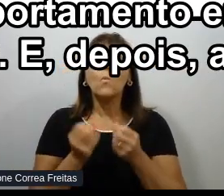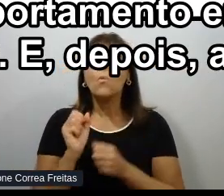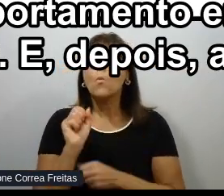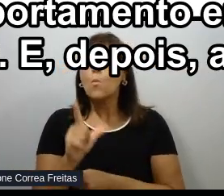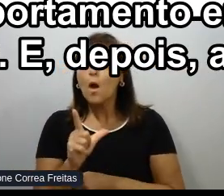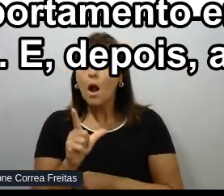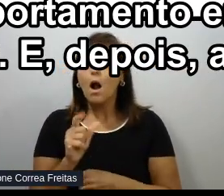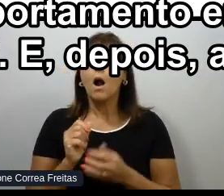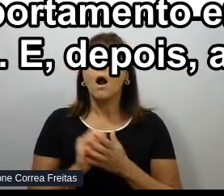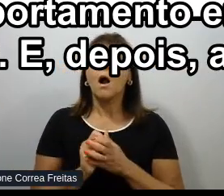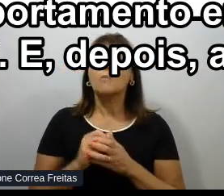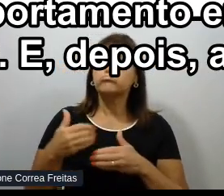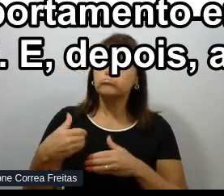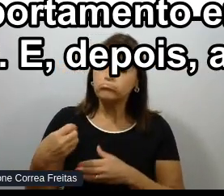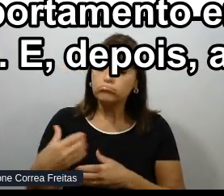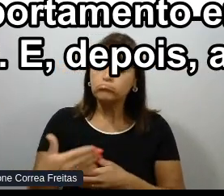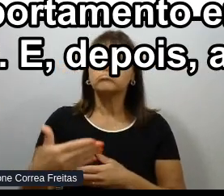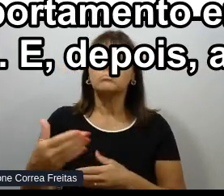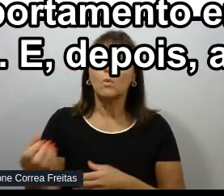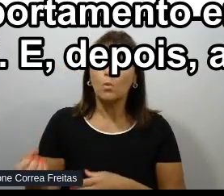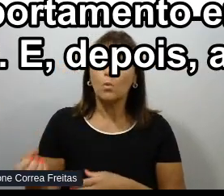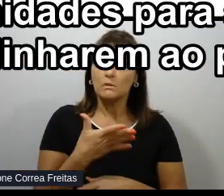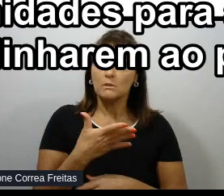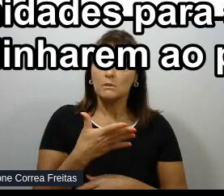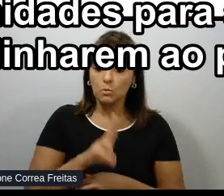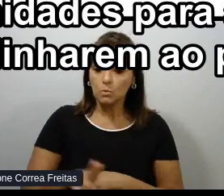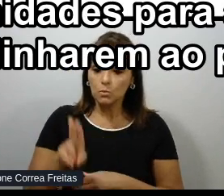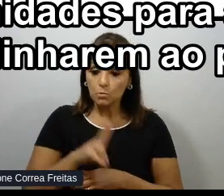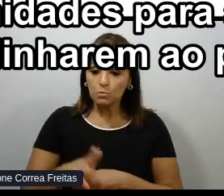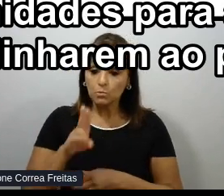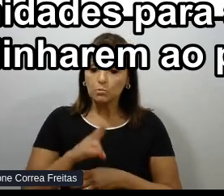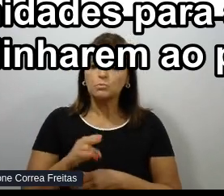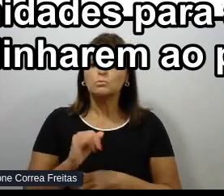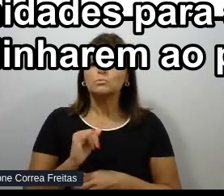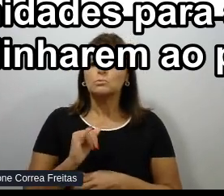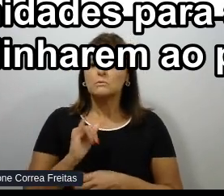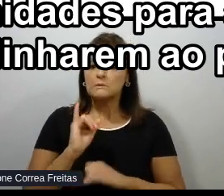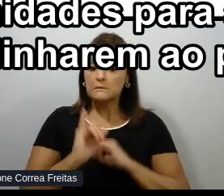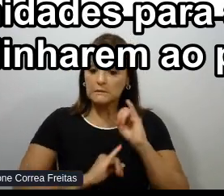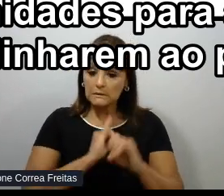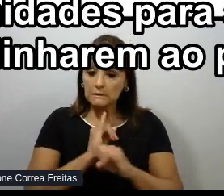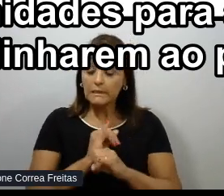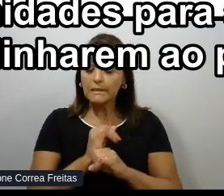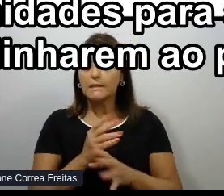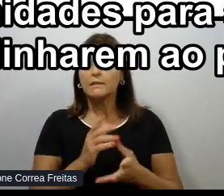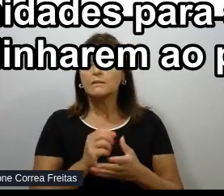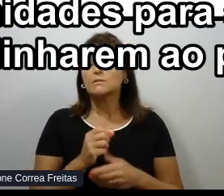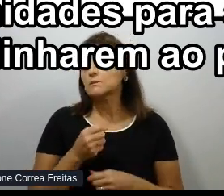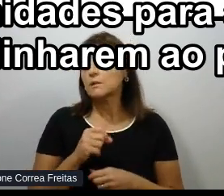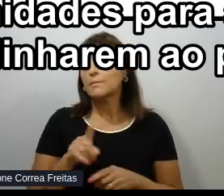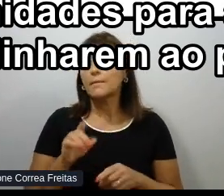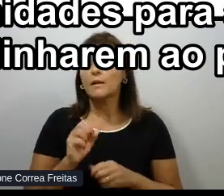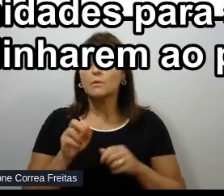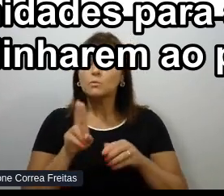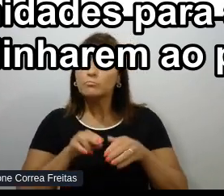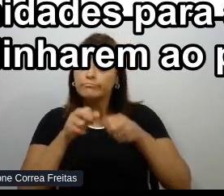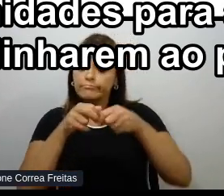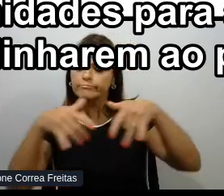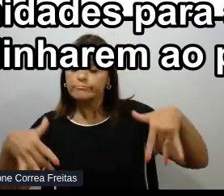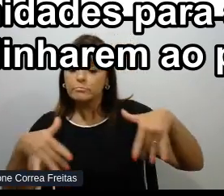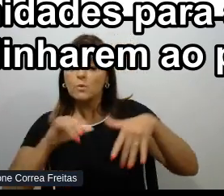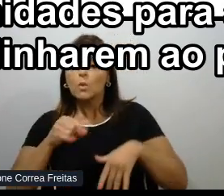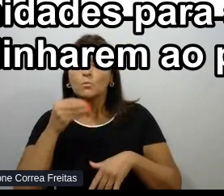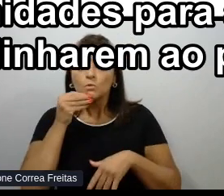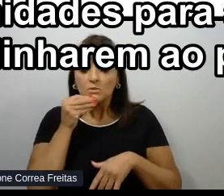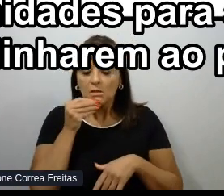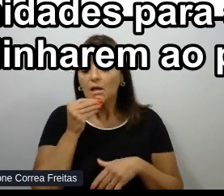anos. Esse gráfico que eu trouxe é um gráfico que mostra quantos anos são necessários para dobrar a população idosa de um país. A gente percebe